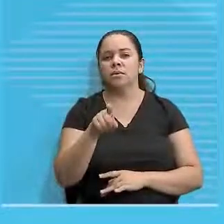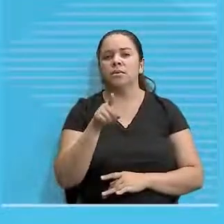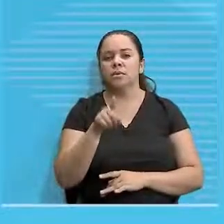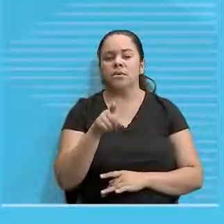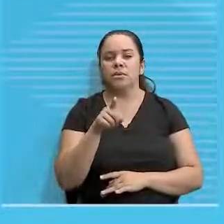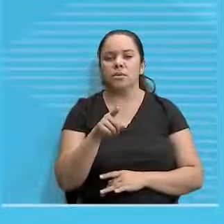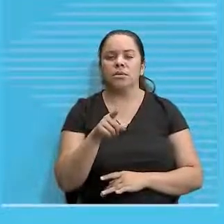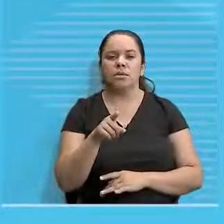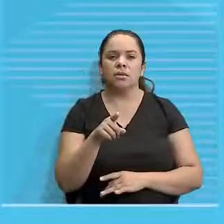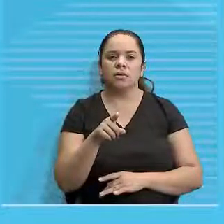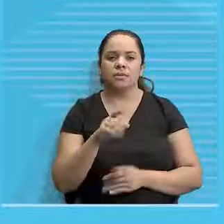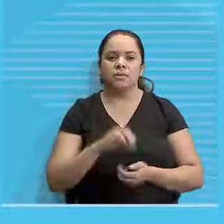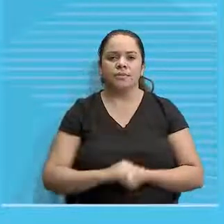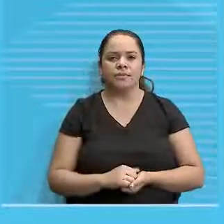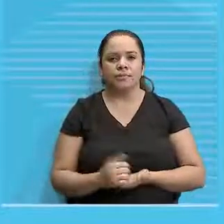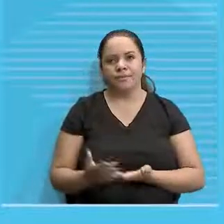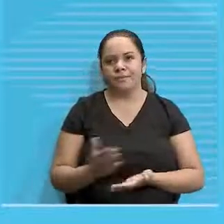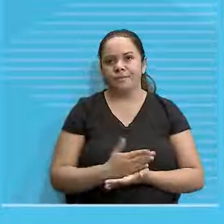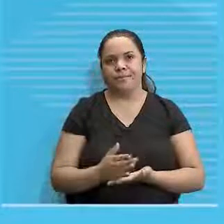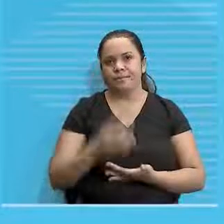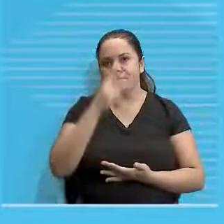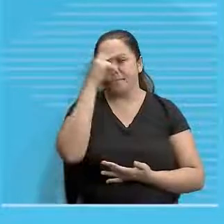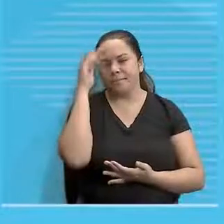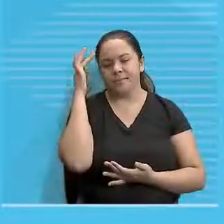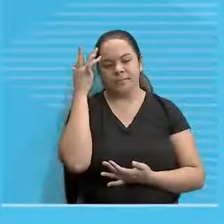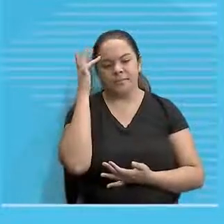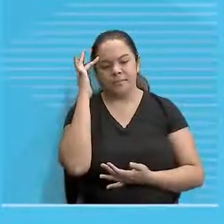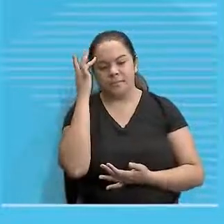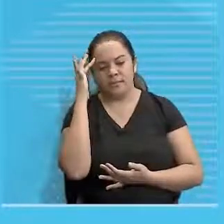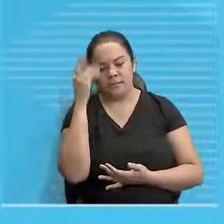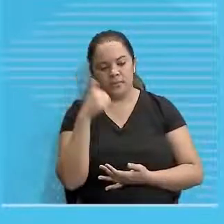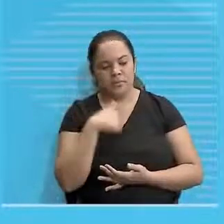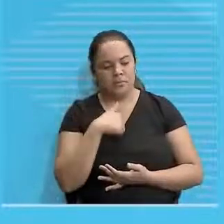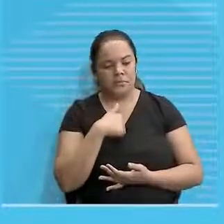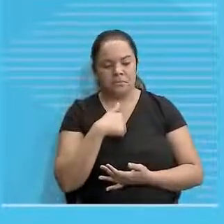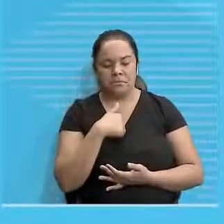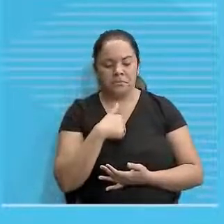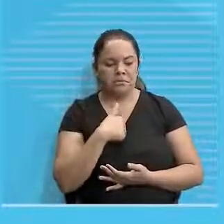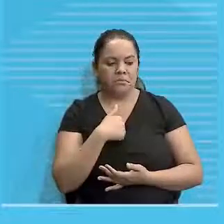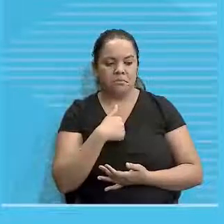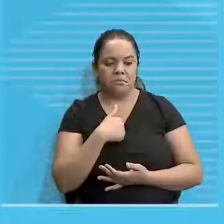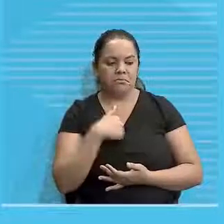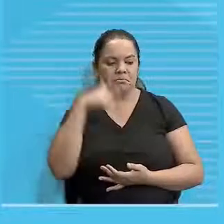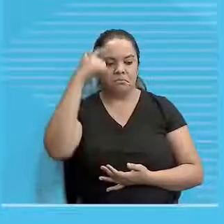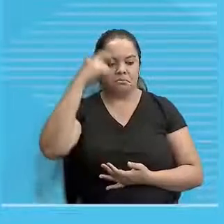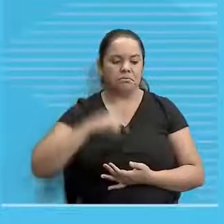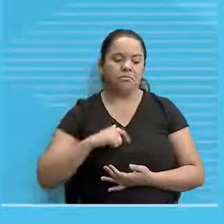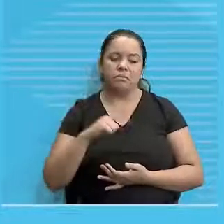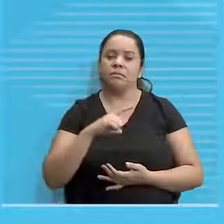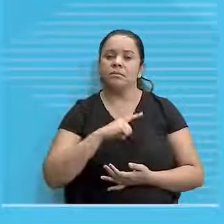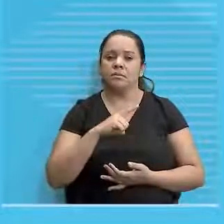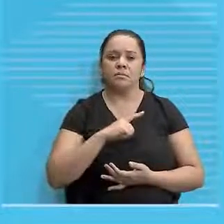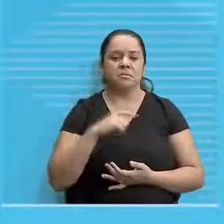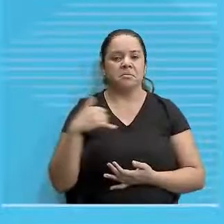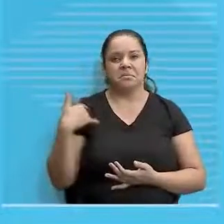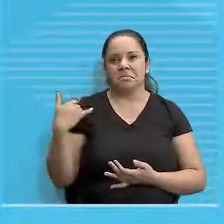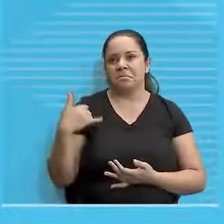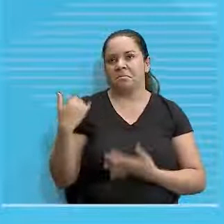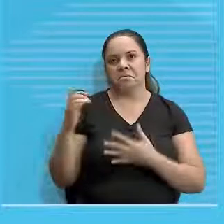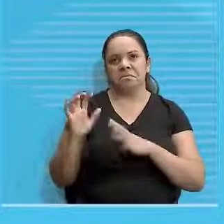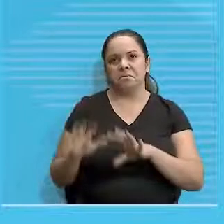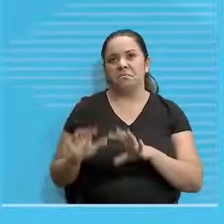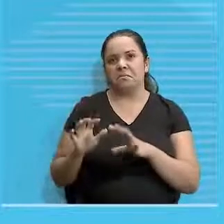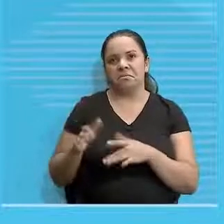assim, eu sou fulano, eu tenho idade tal, eu nasci em tal lugar, claro, né? A gente, é uma forma da gente